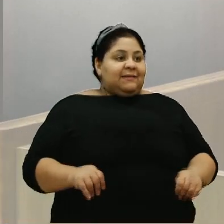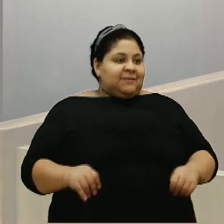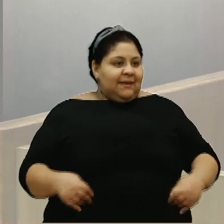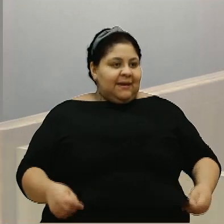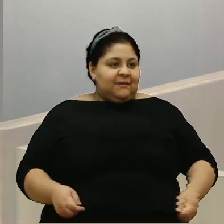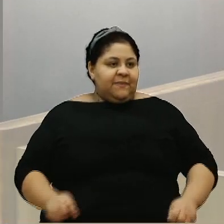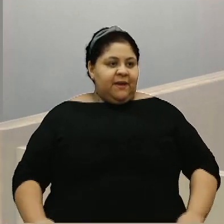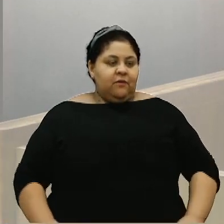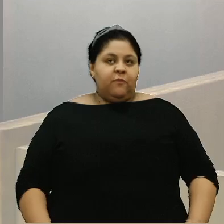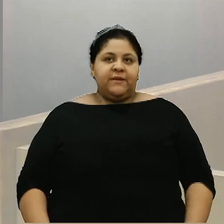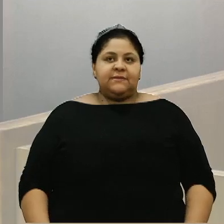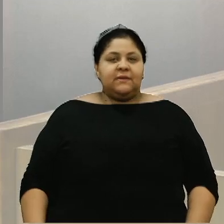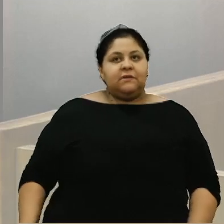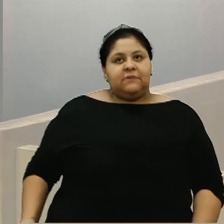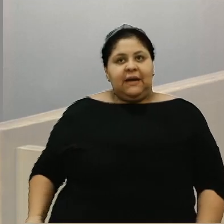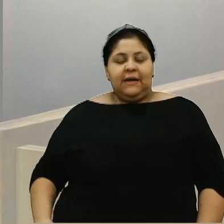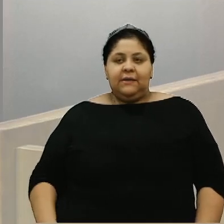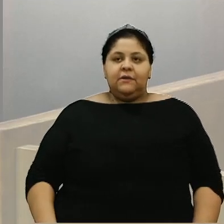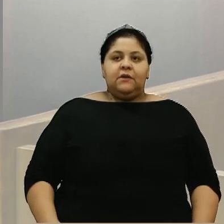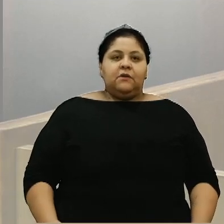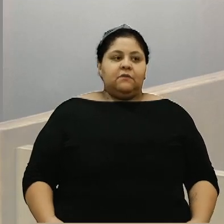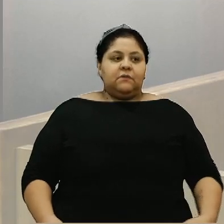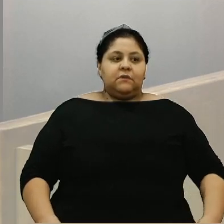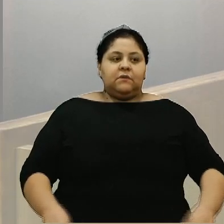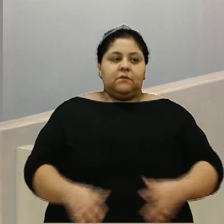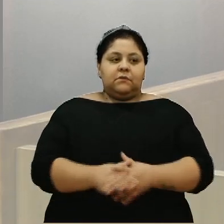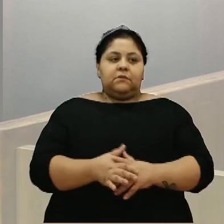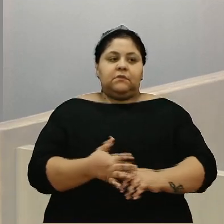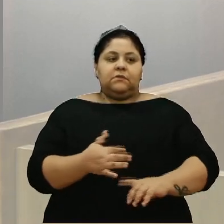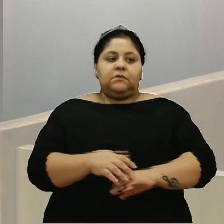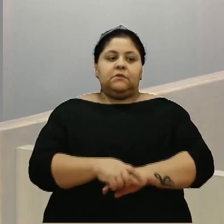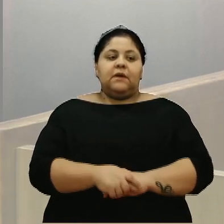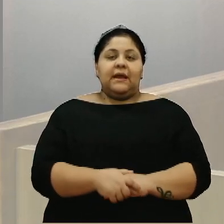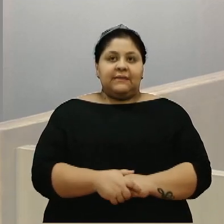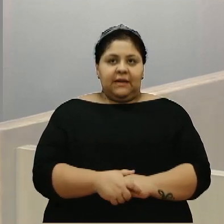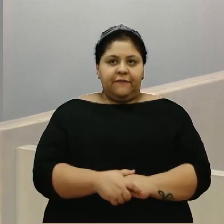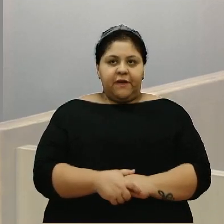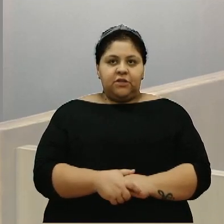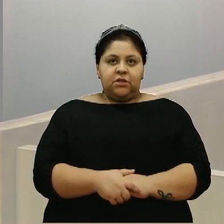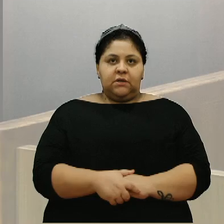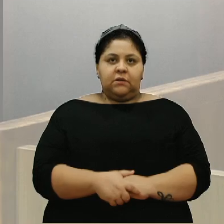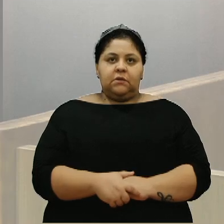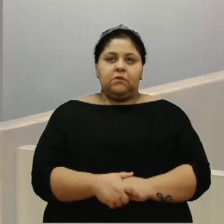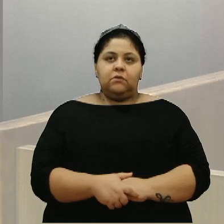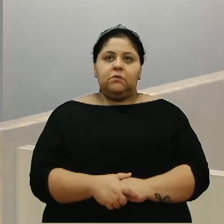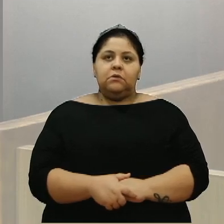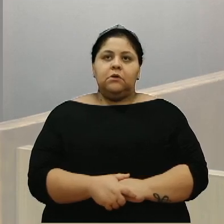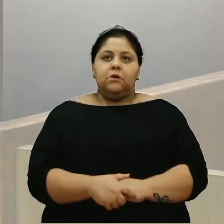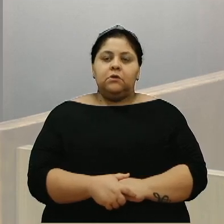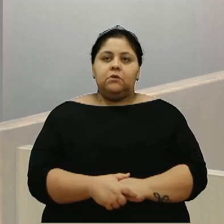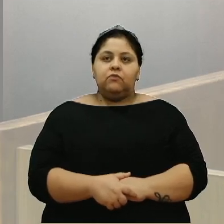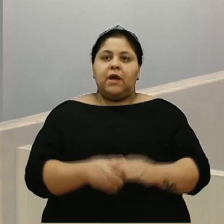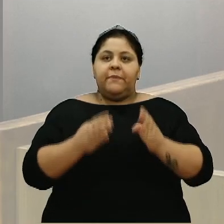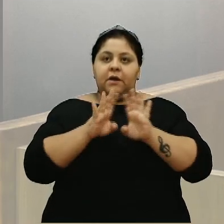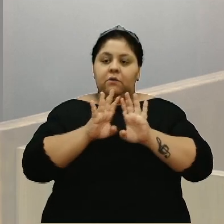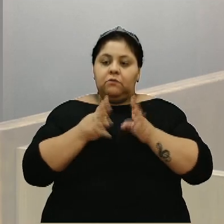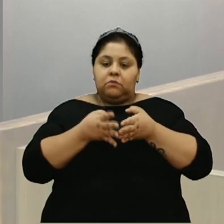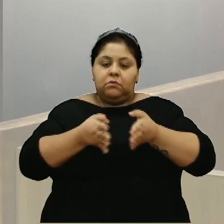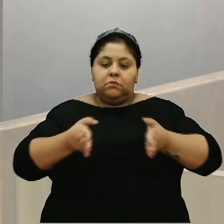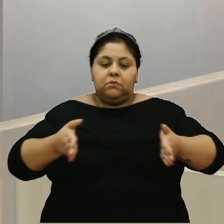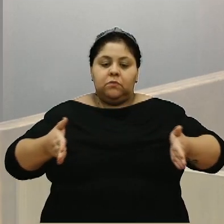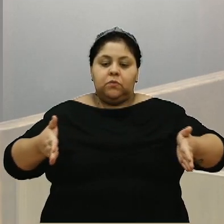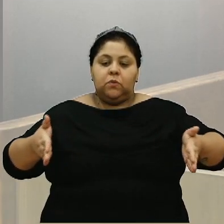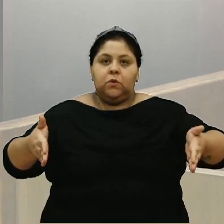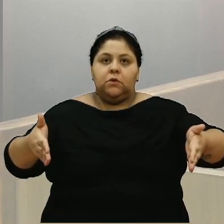tem empresas já contratadas, já estão ali trabalhando muito para fazer alargamento dessa